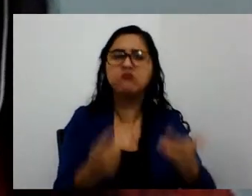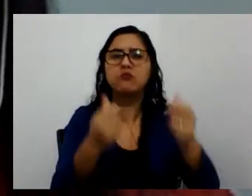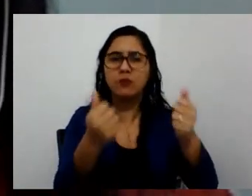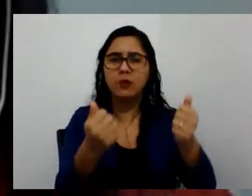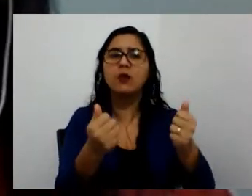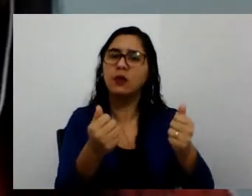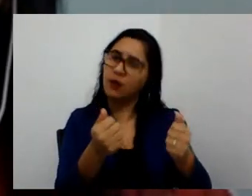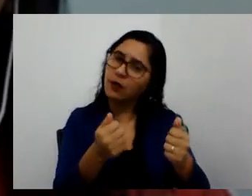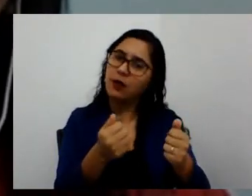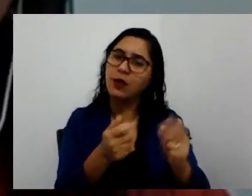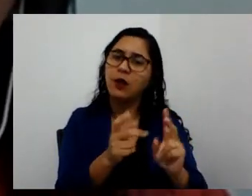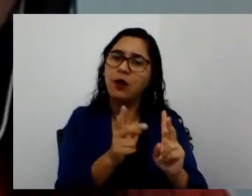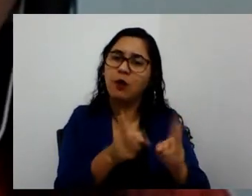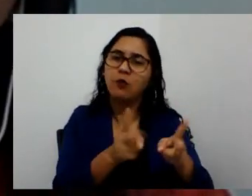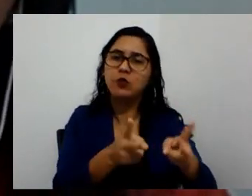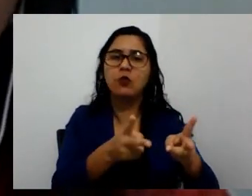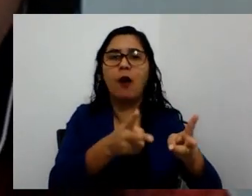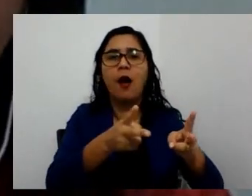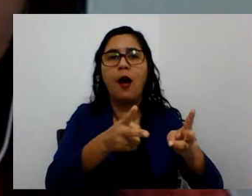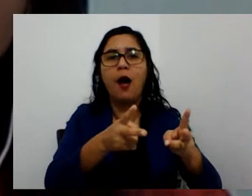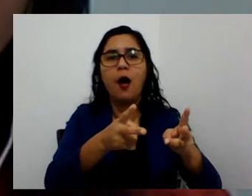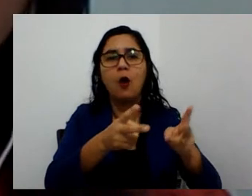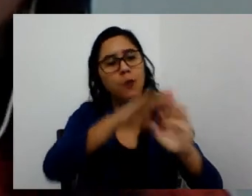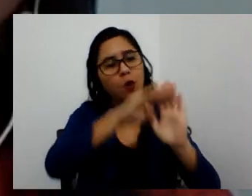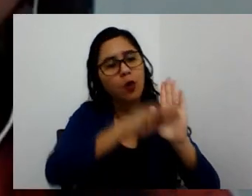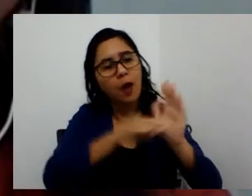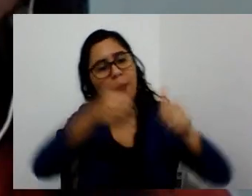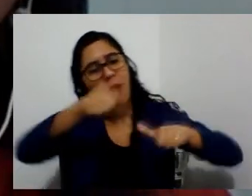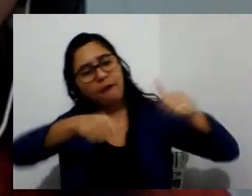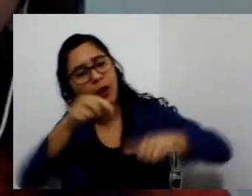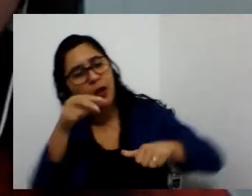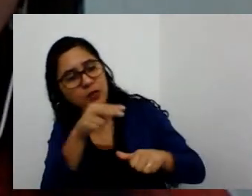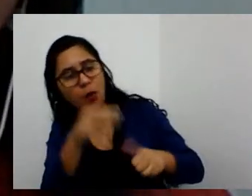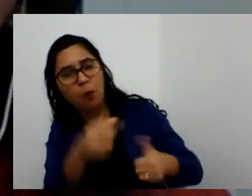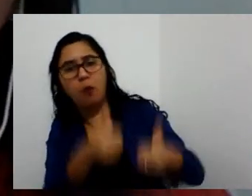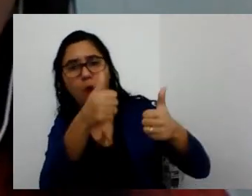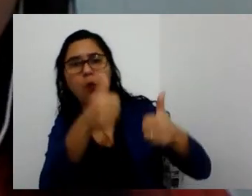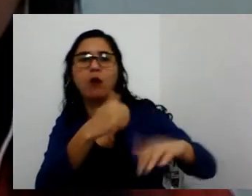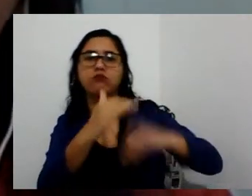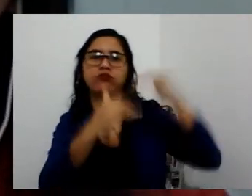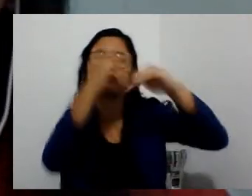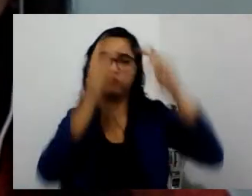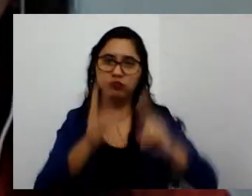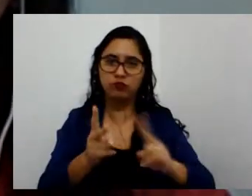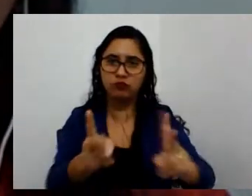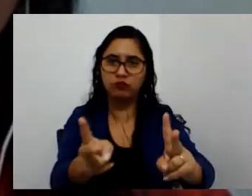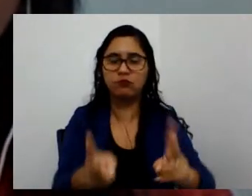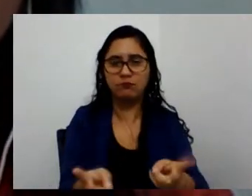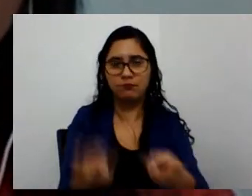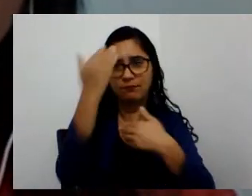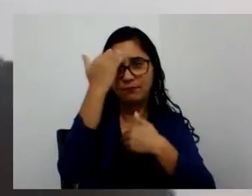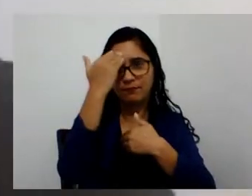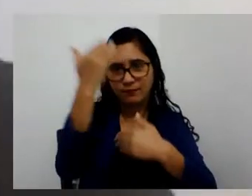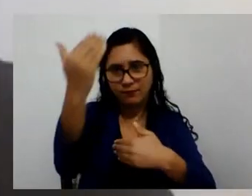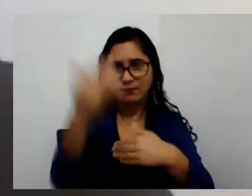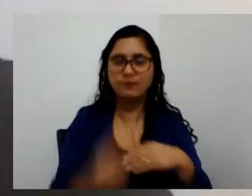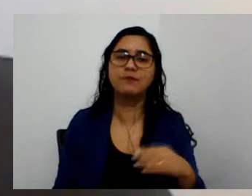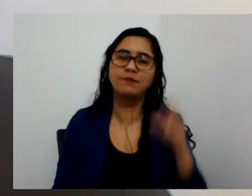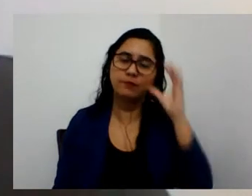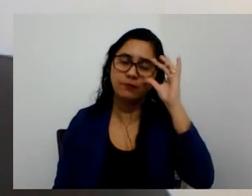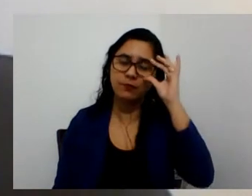manter as avaliações dos nossos programas e continuar crescendo. Obrigada. Obrigada,